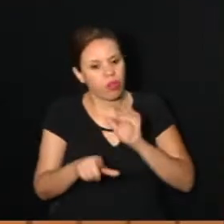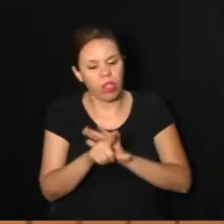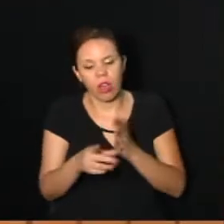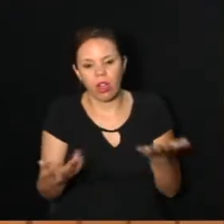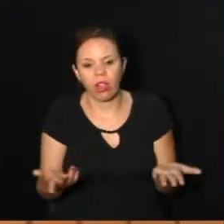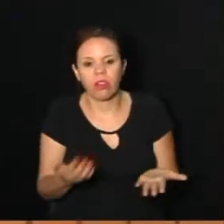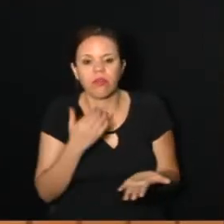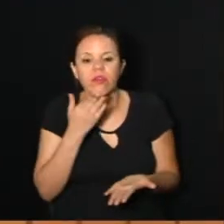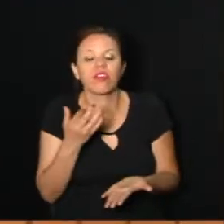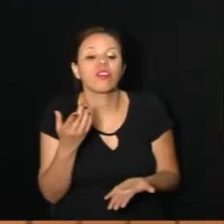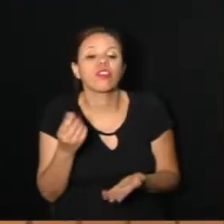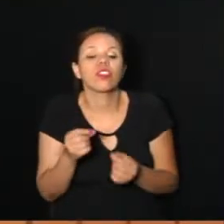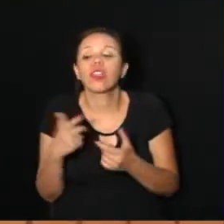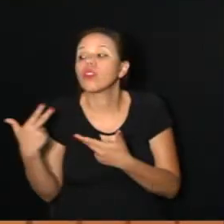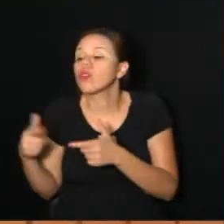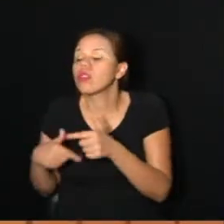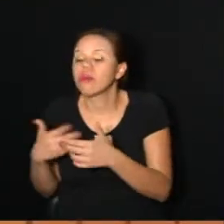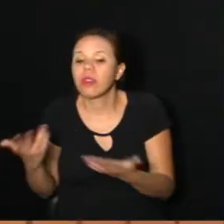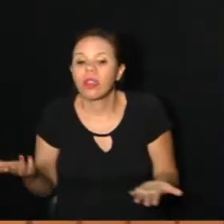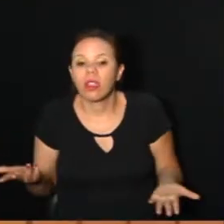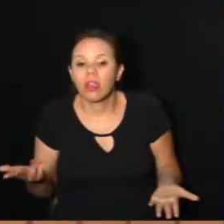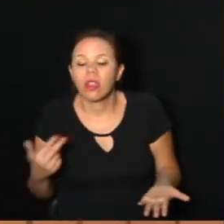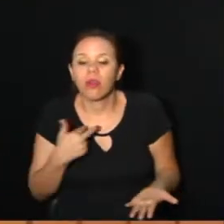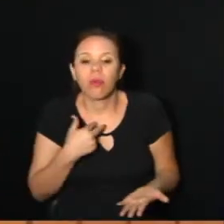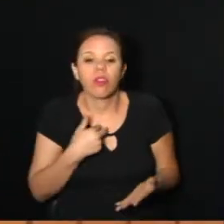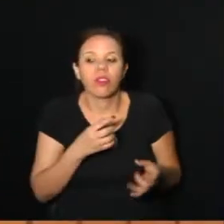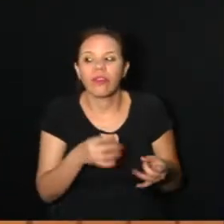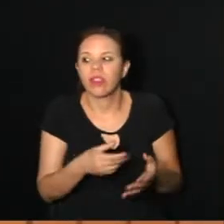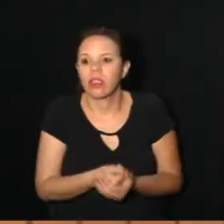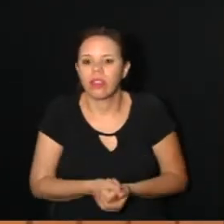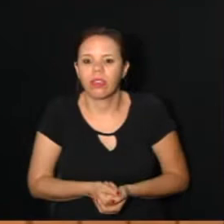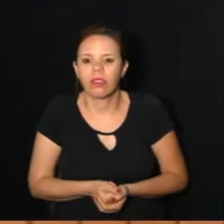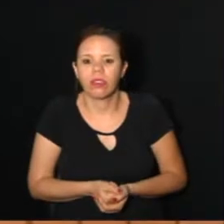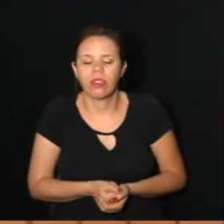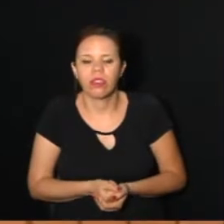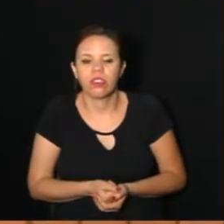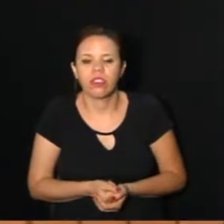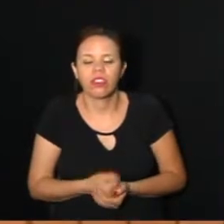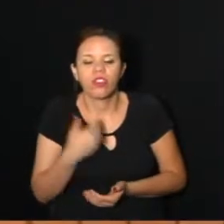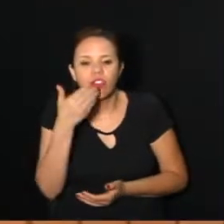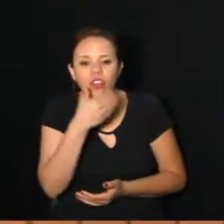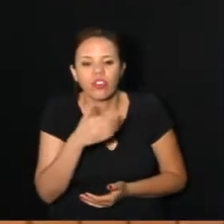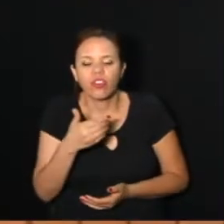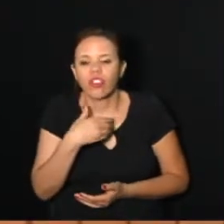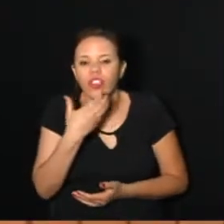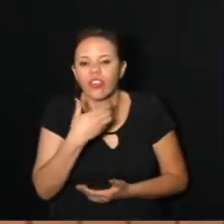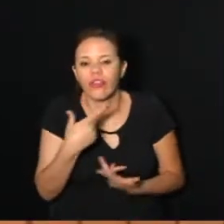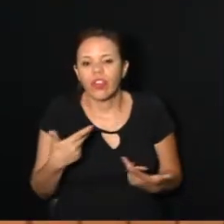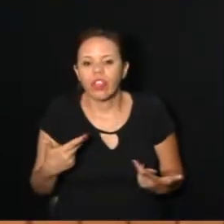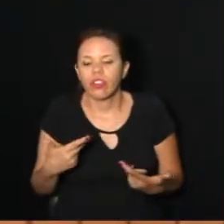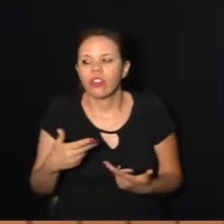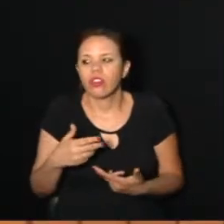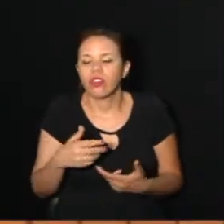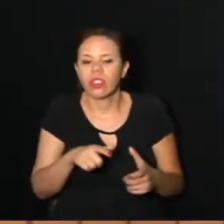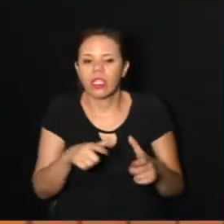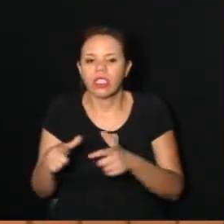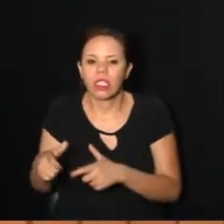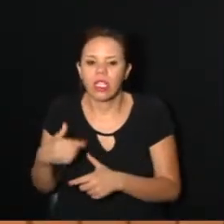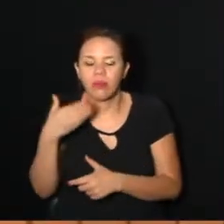negócio. Espera um pouquinho, e as outras atividades? Eu não posso vender gelé de fruta lá em Joaquim Egídio,